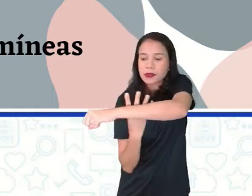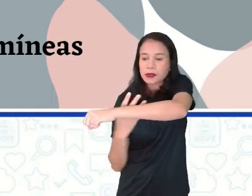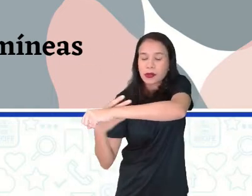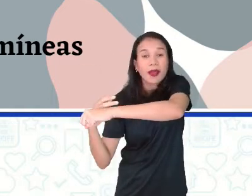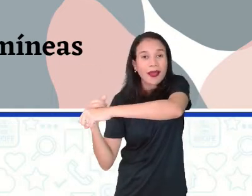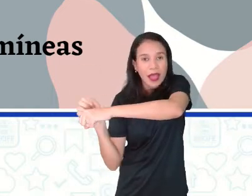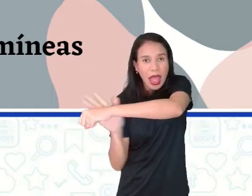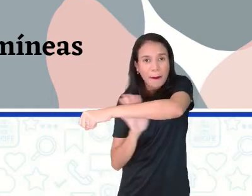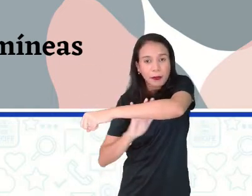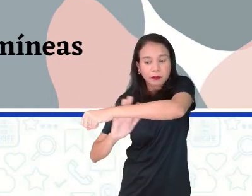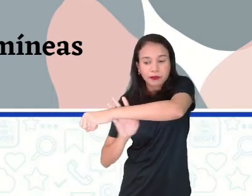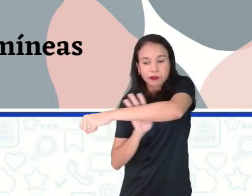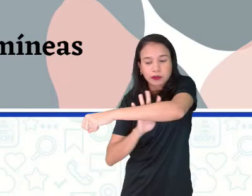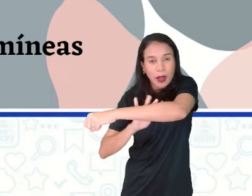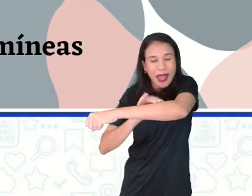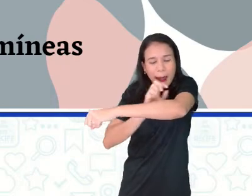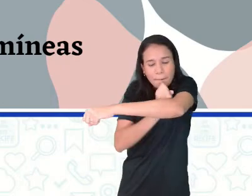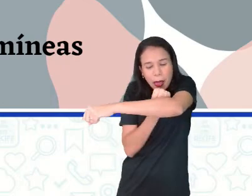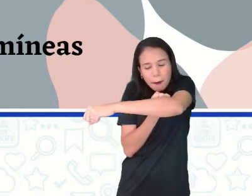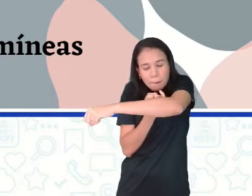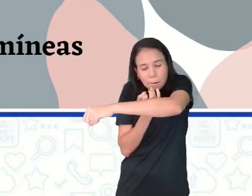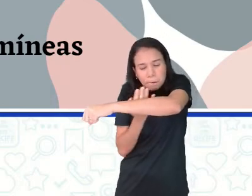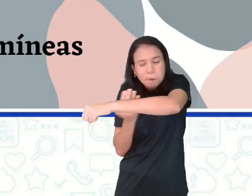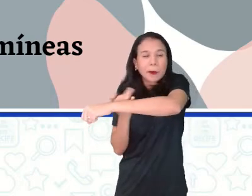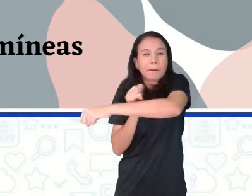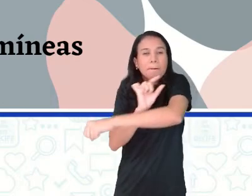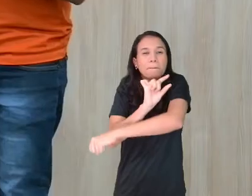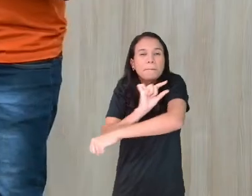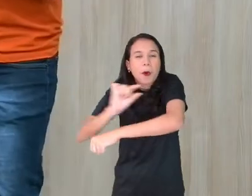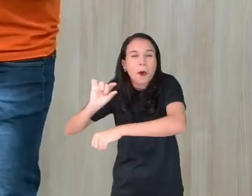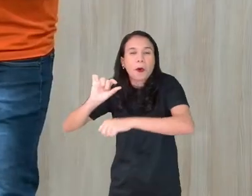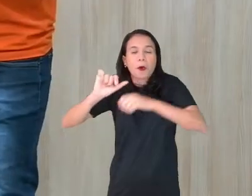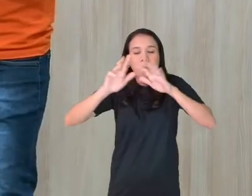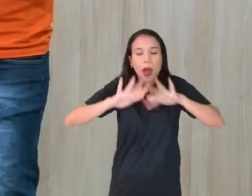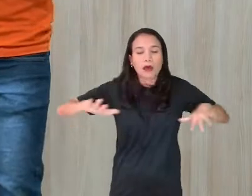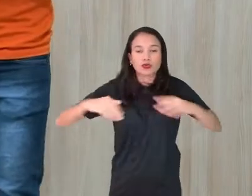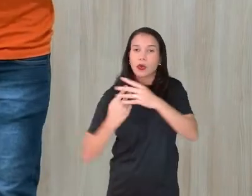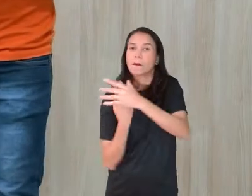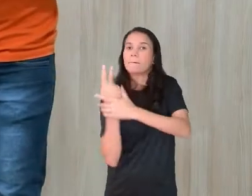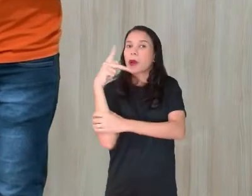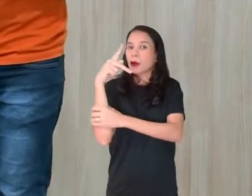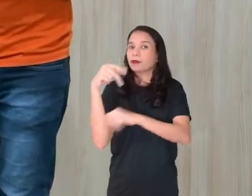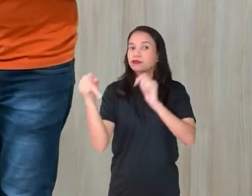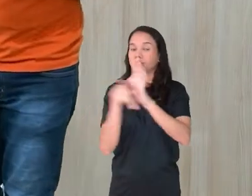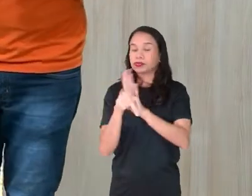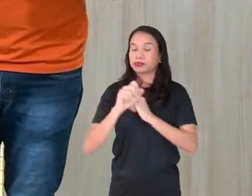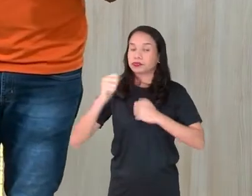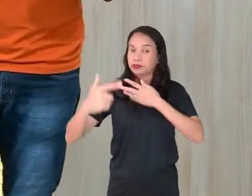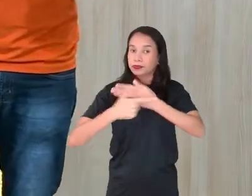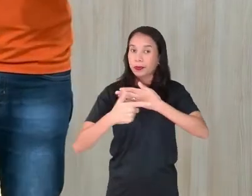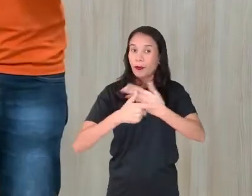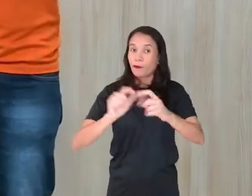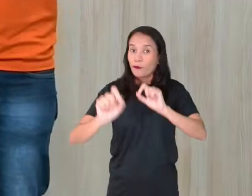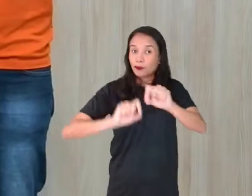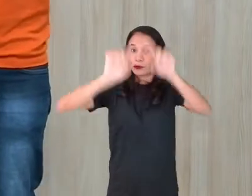rasteiras, muito baixas, certo? E essa vegetação rasteira, ela vai servir